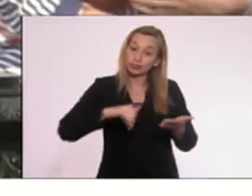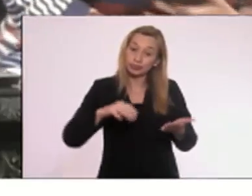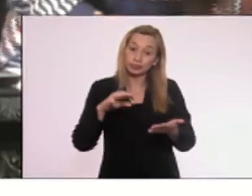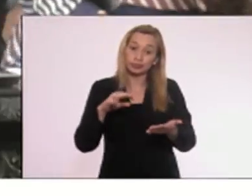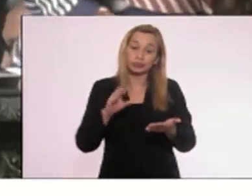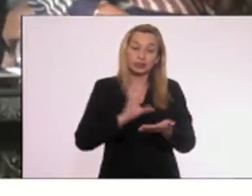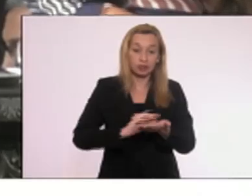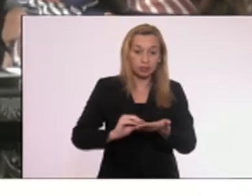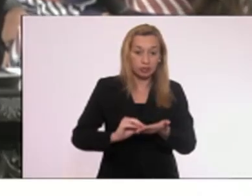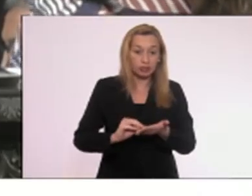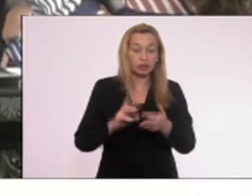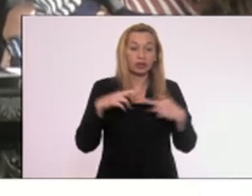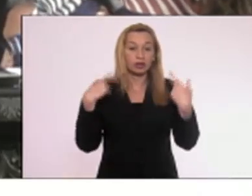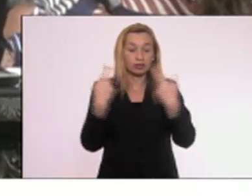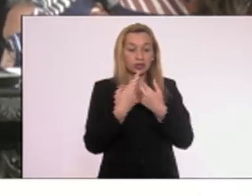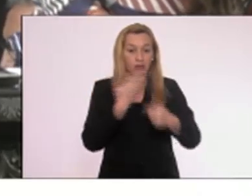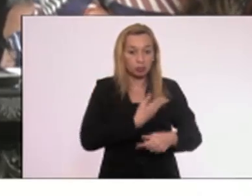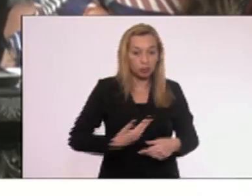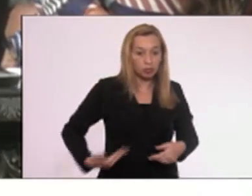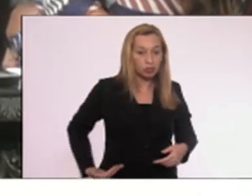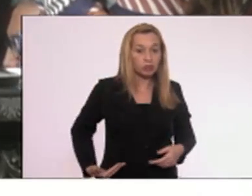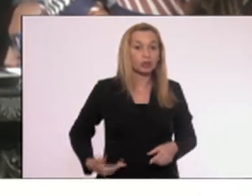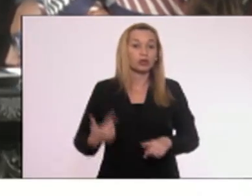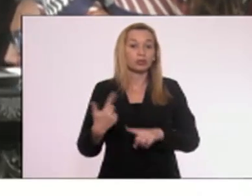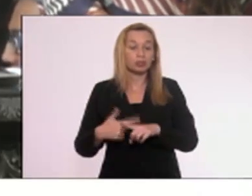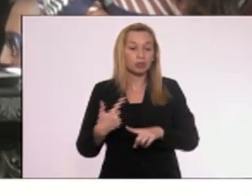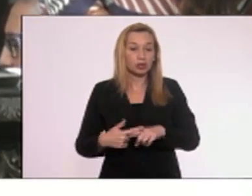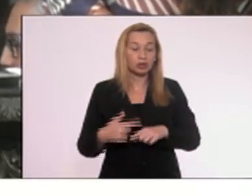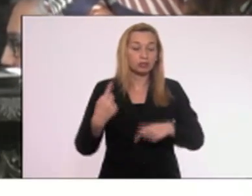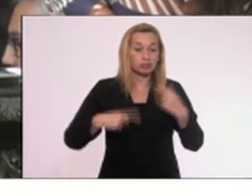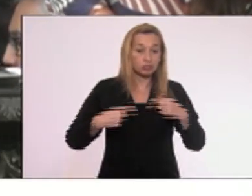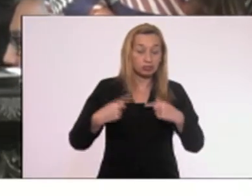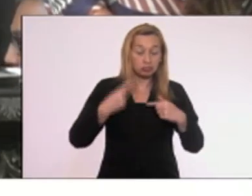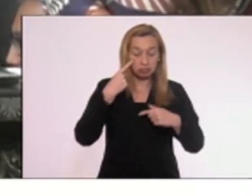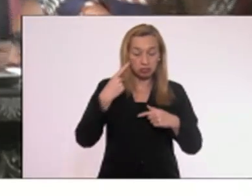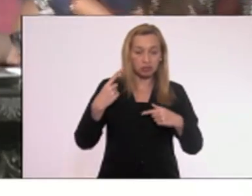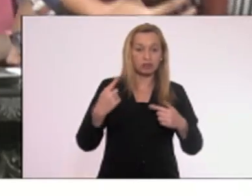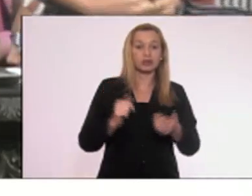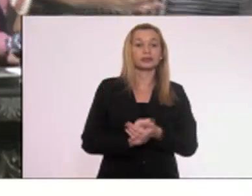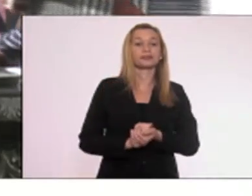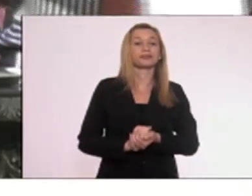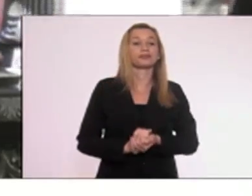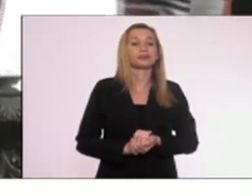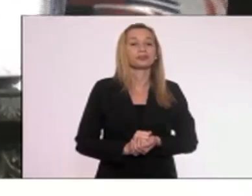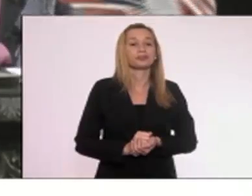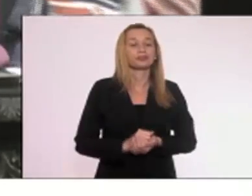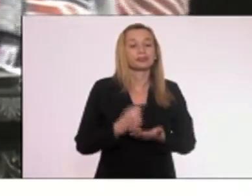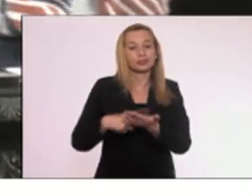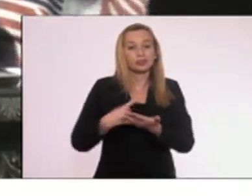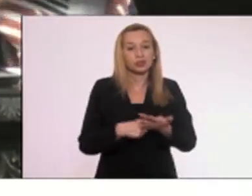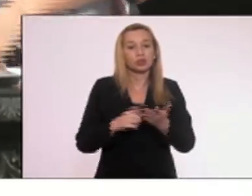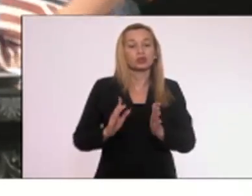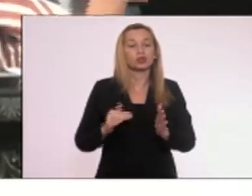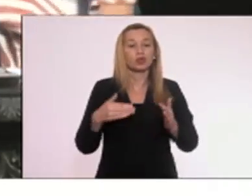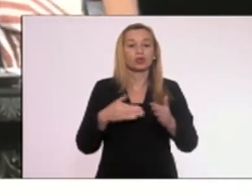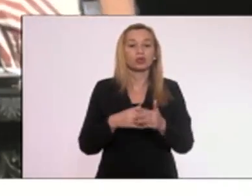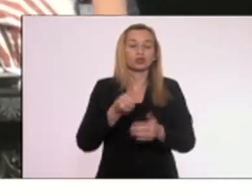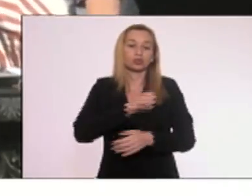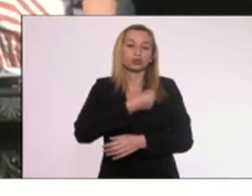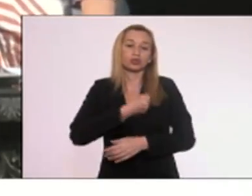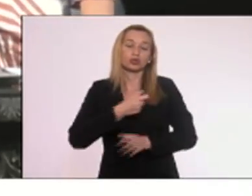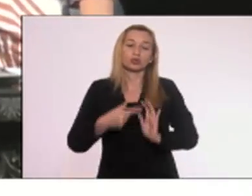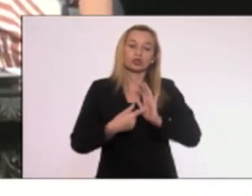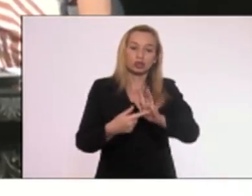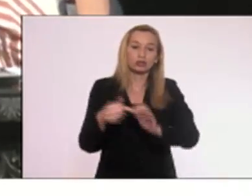pauta, fazer uma audiência pública, Isso. porque os números são divergentes. Se for de acordo com o último número que foi